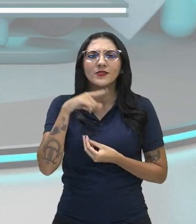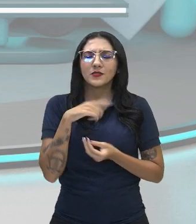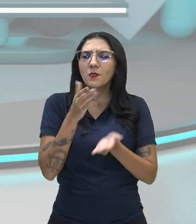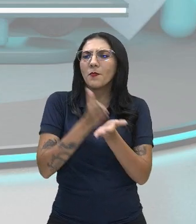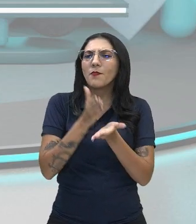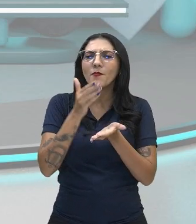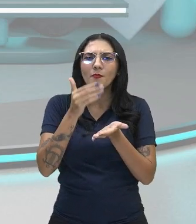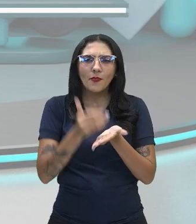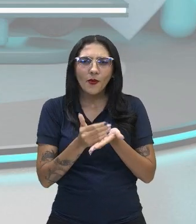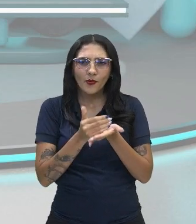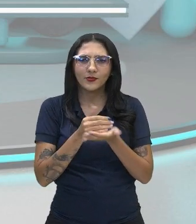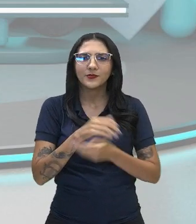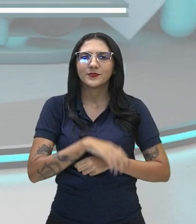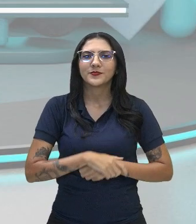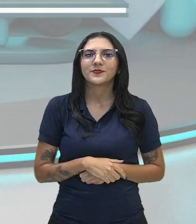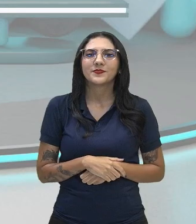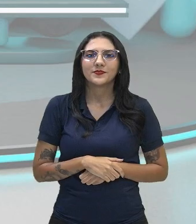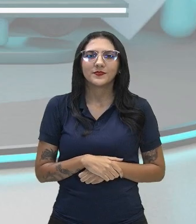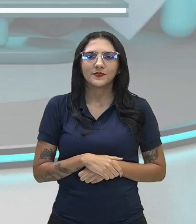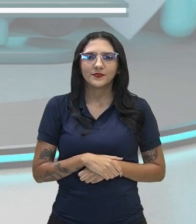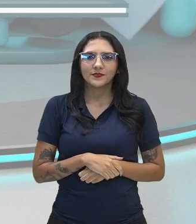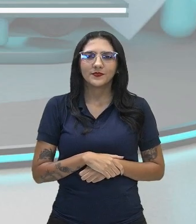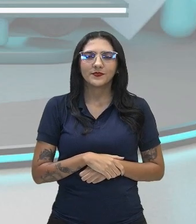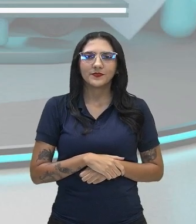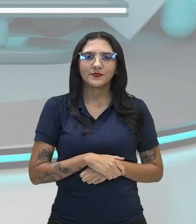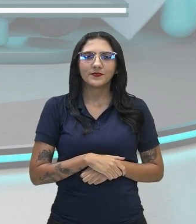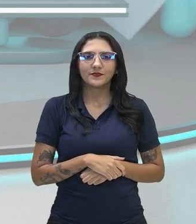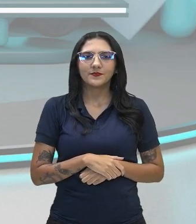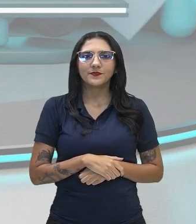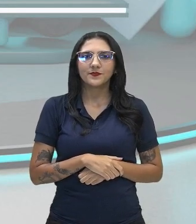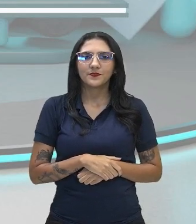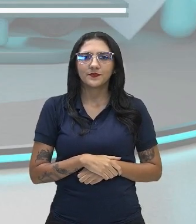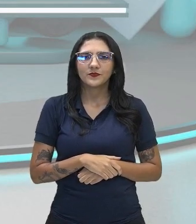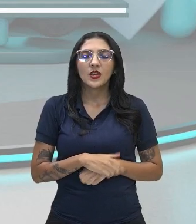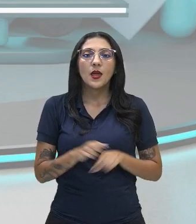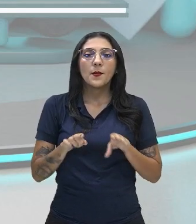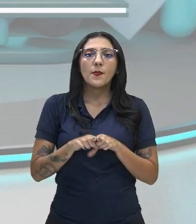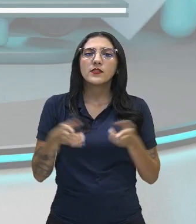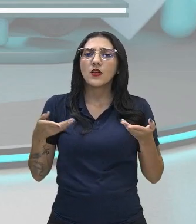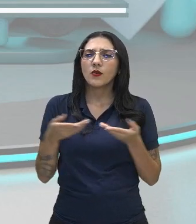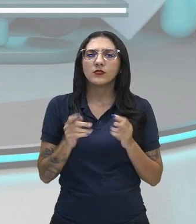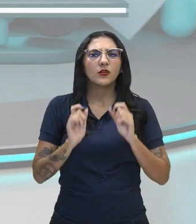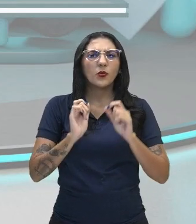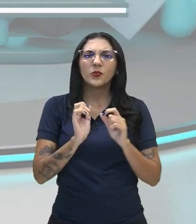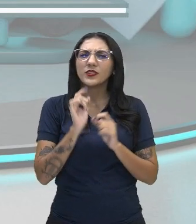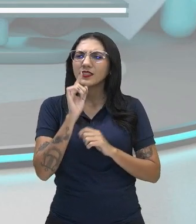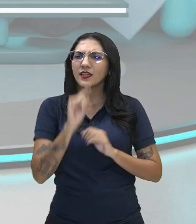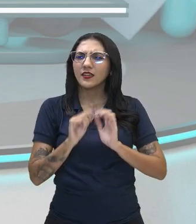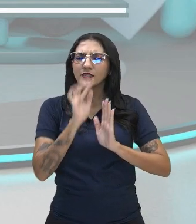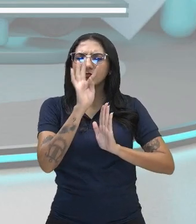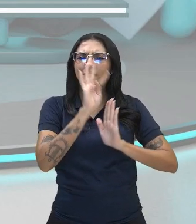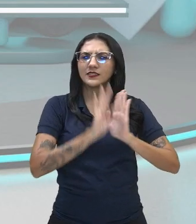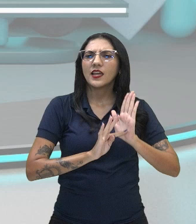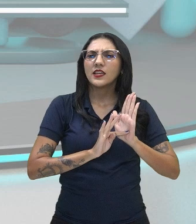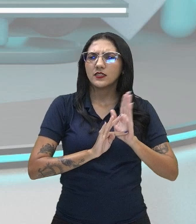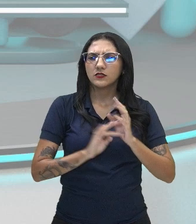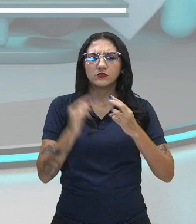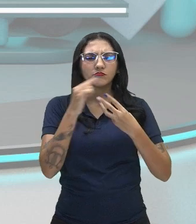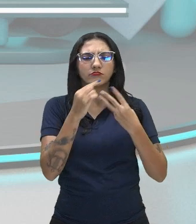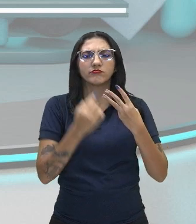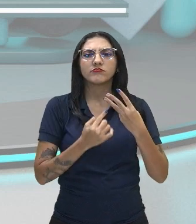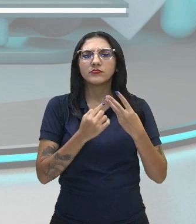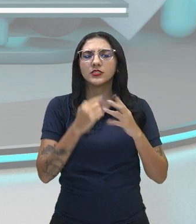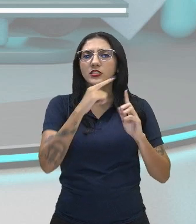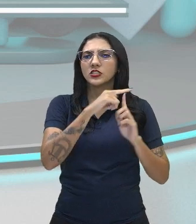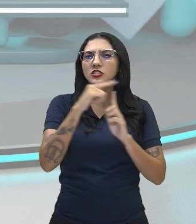O omelete faz com sal, né? Mas então, o que é que esses textos, esses 3 que nós lemos,